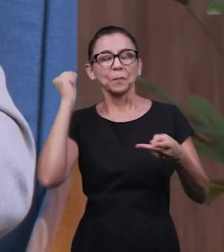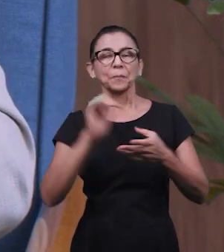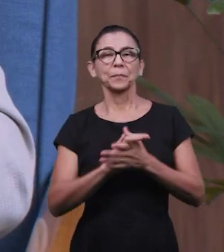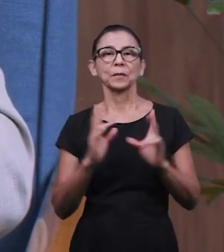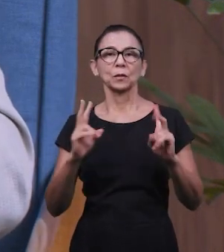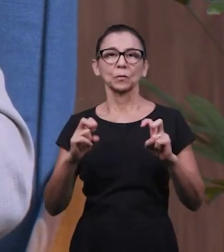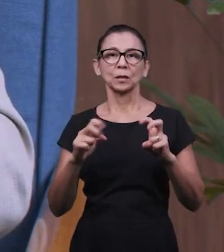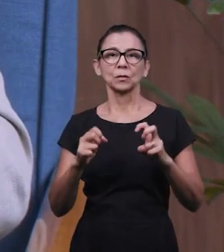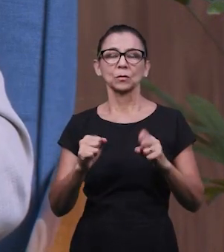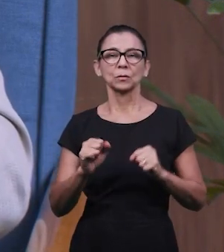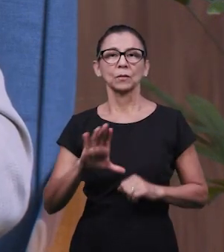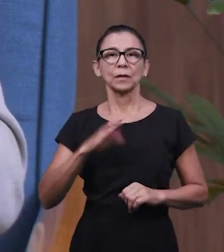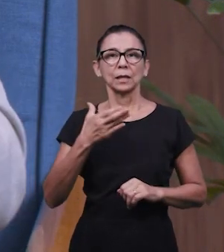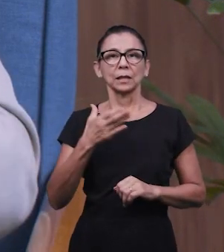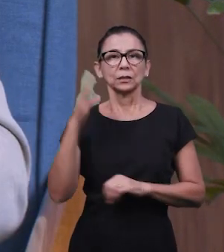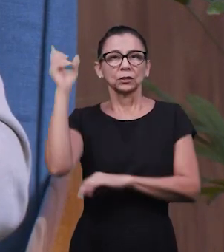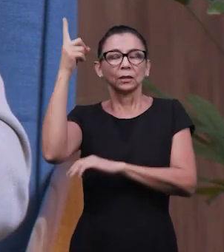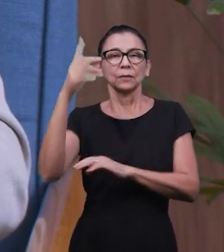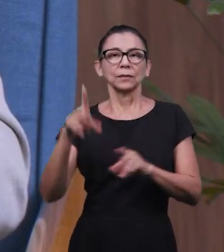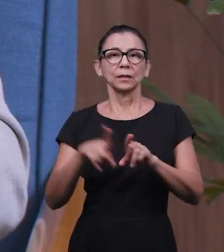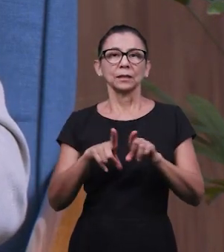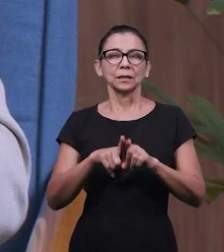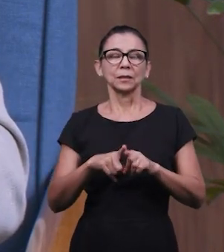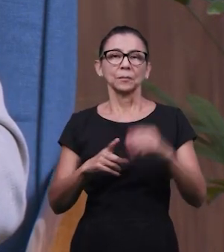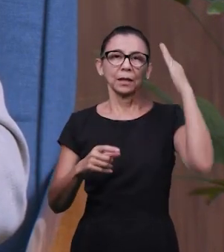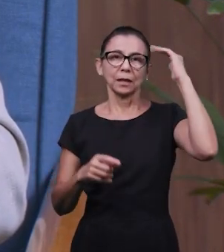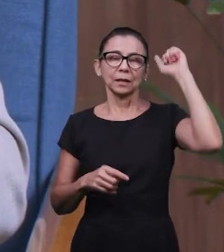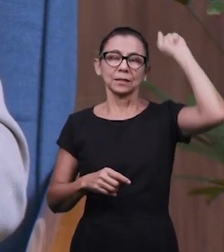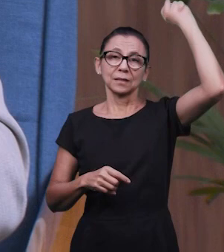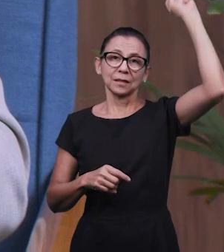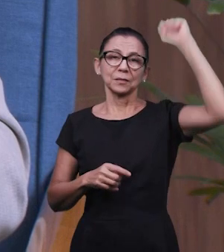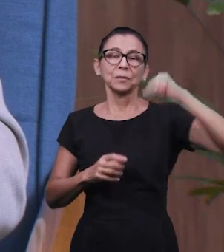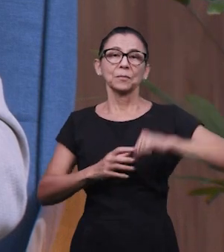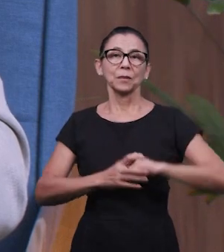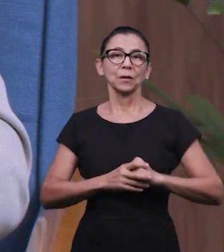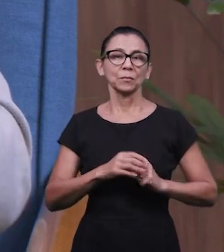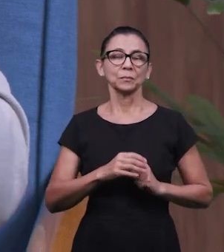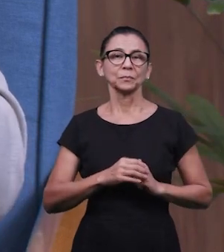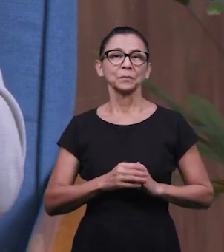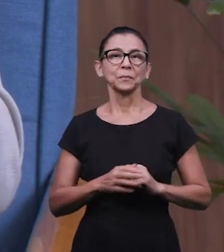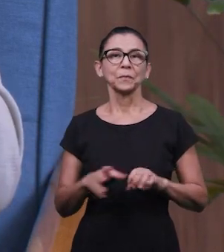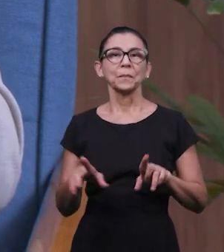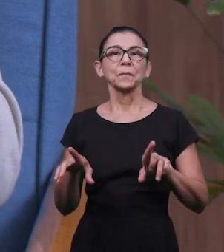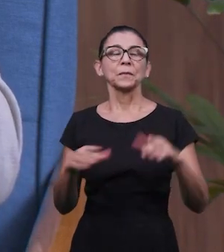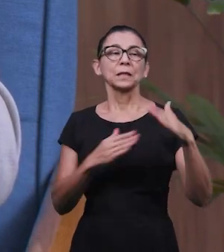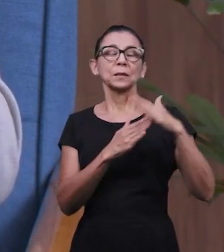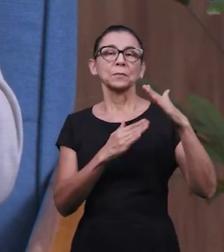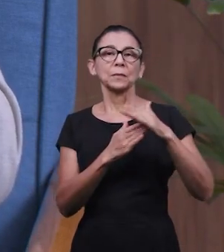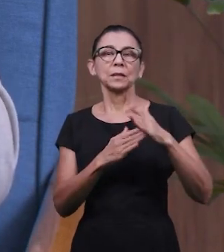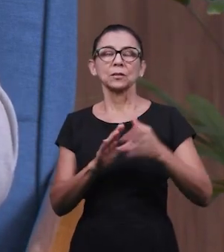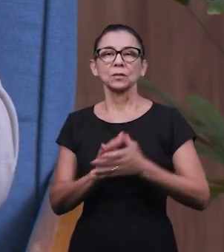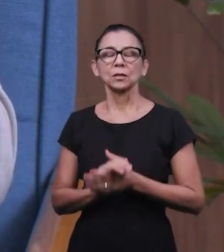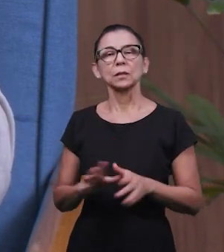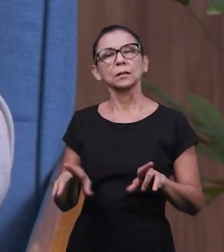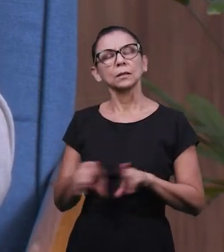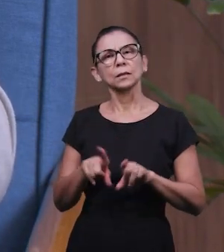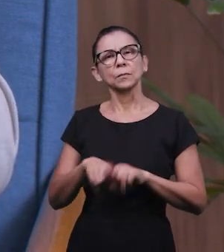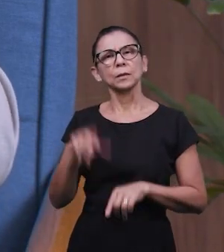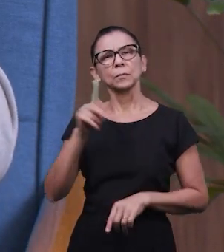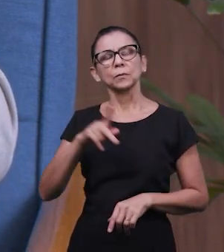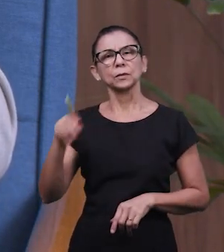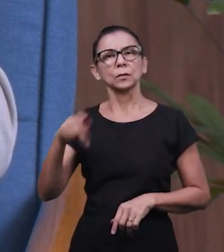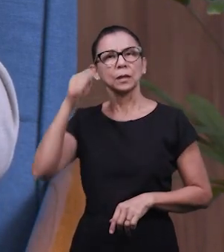nele. No programa de hoje, no quadro Lições do Manaim, eu recebo os pastores Daniel Moreira e Sérgio Souza para conversarmos sobre os valentes